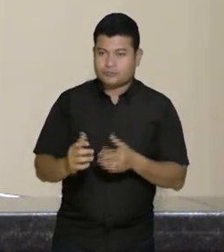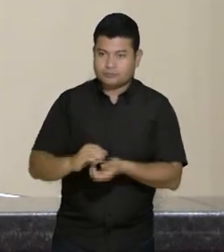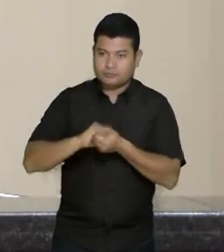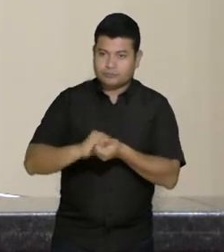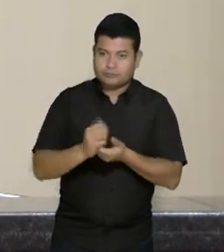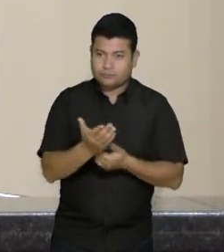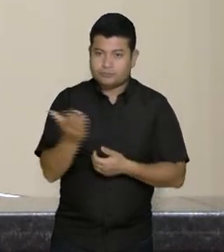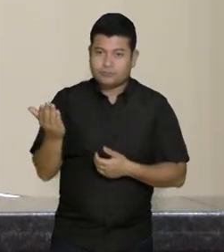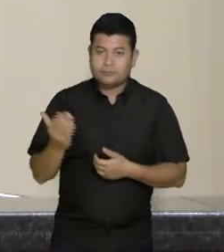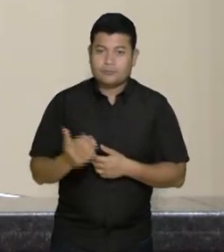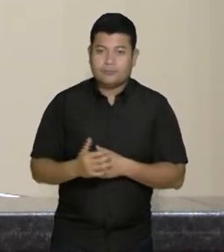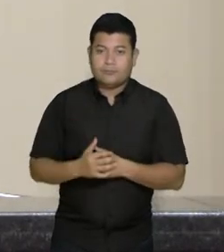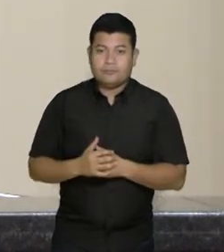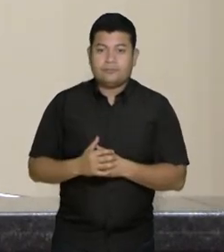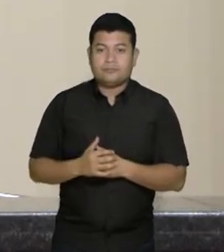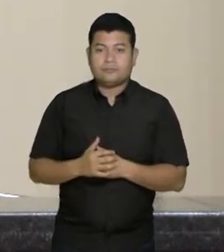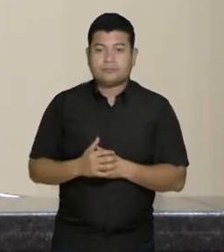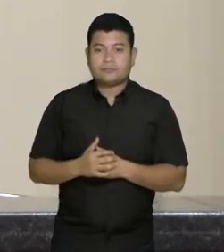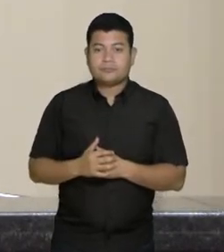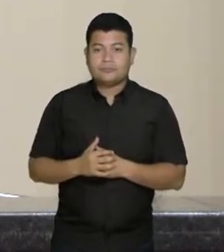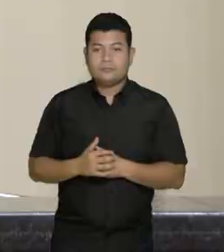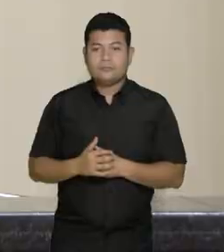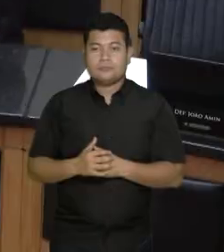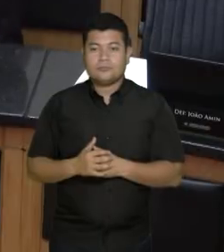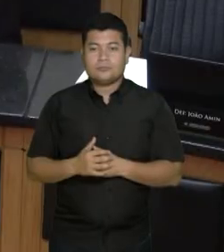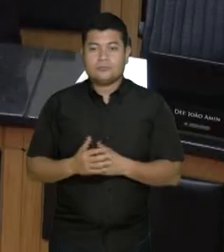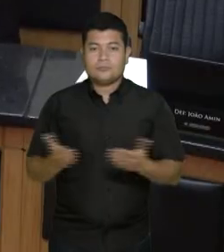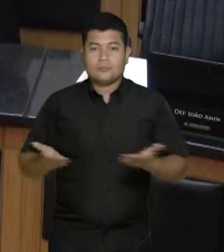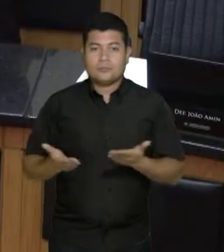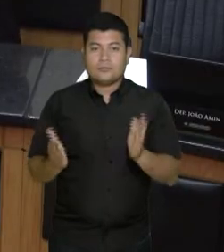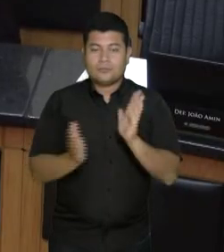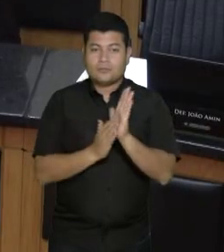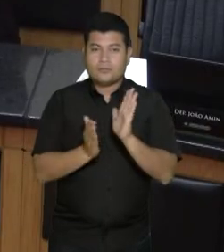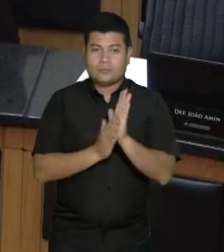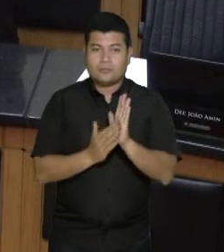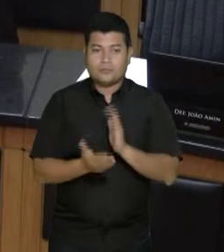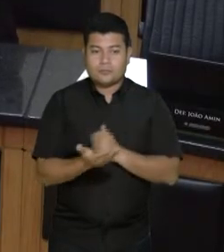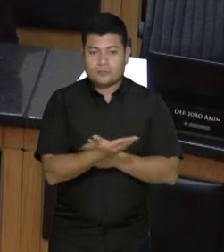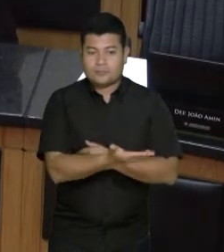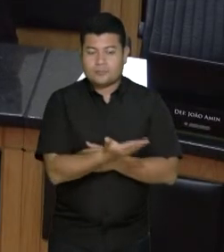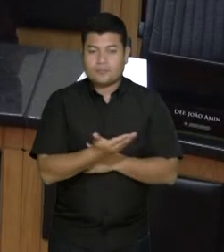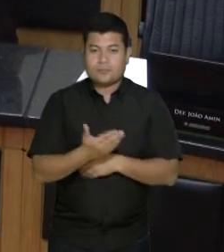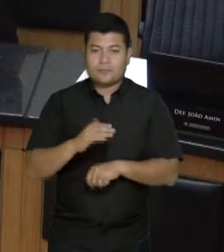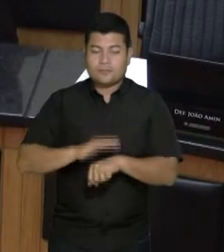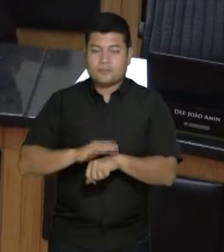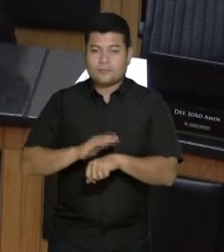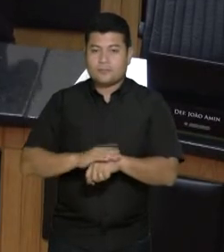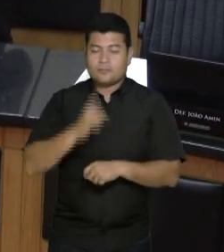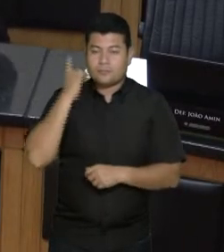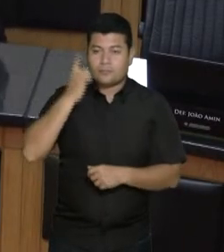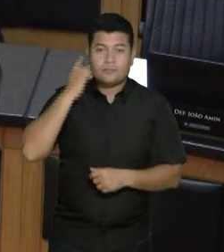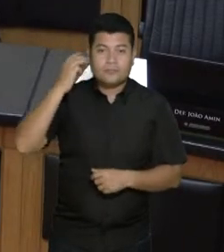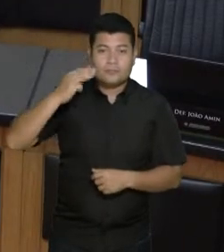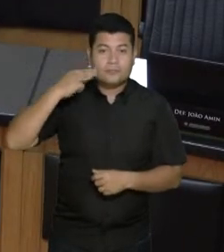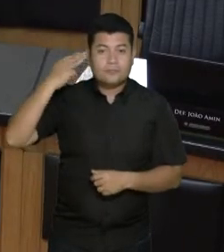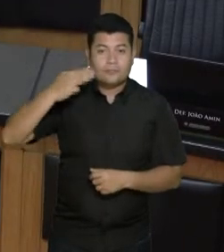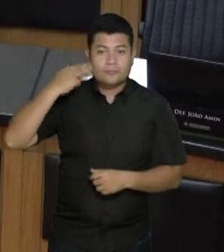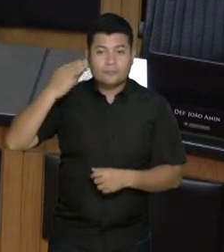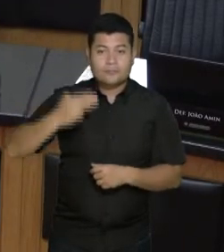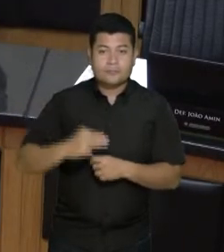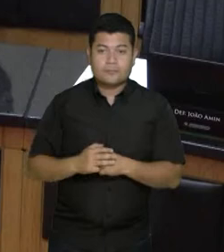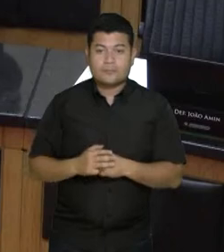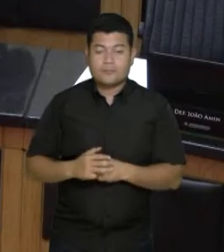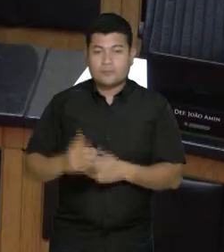Isso. Com a palavra ao proponente, nosso colega deputado Márcio Machado. Obrigado, deputado